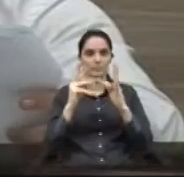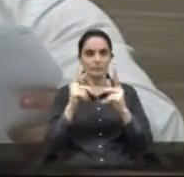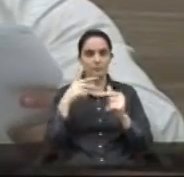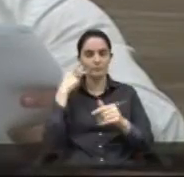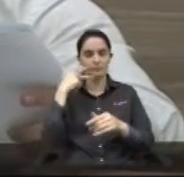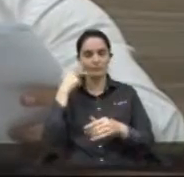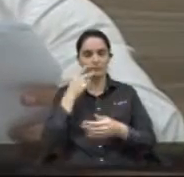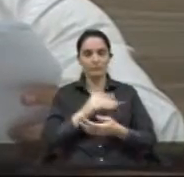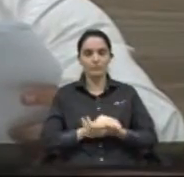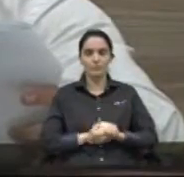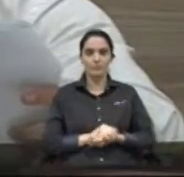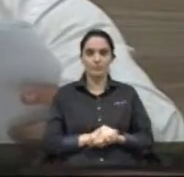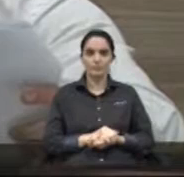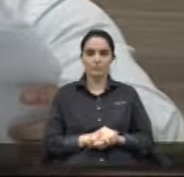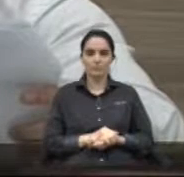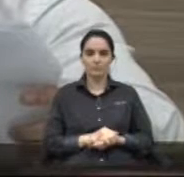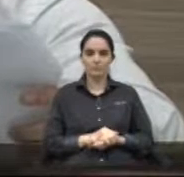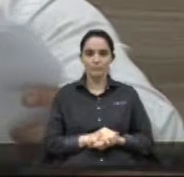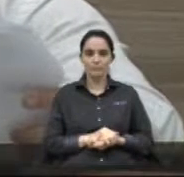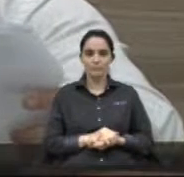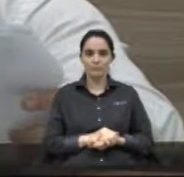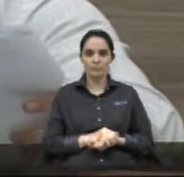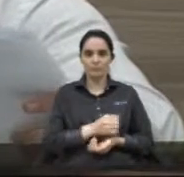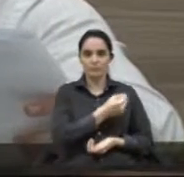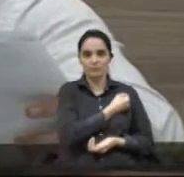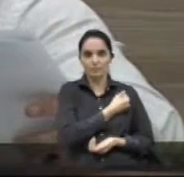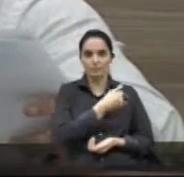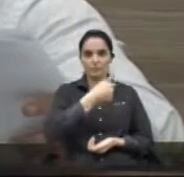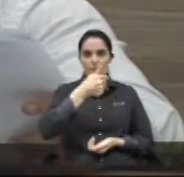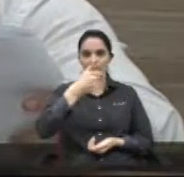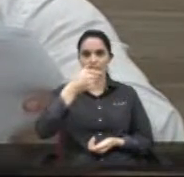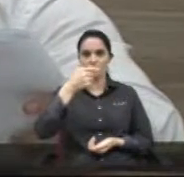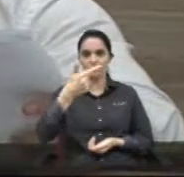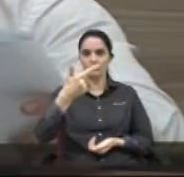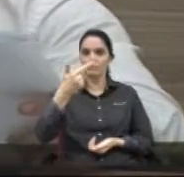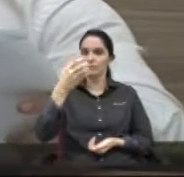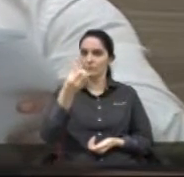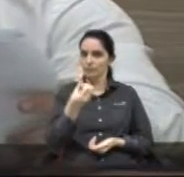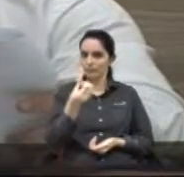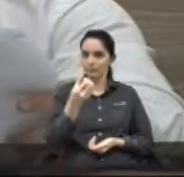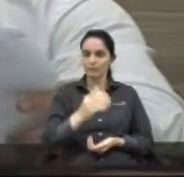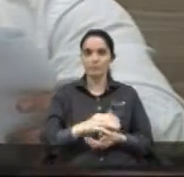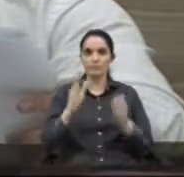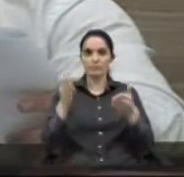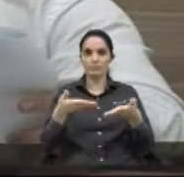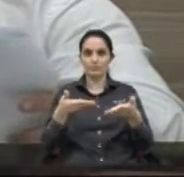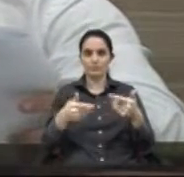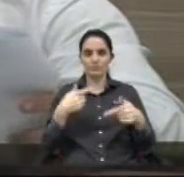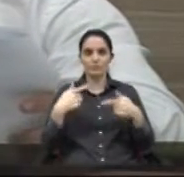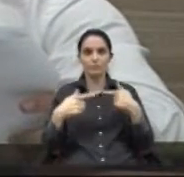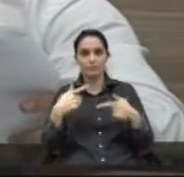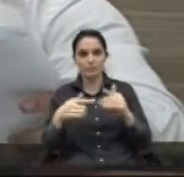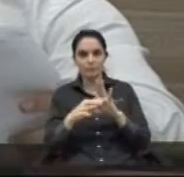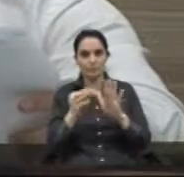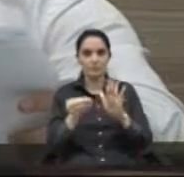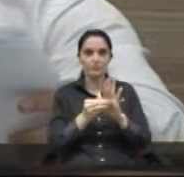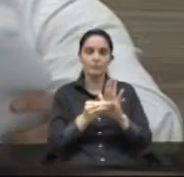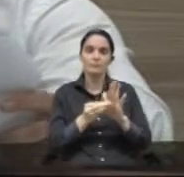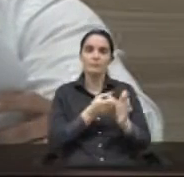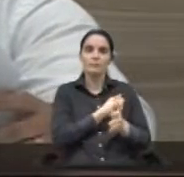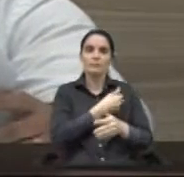vereadores presentes no plenário, a emenda de número 26. Agora está em discussão a emenda